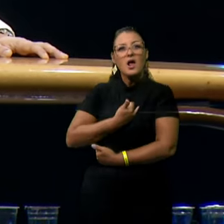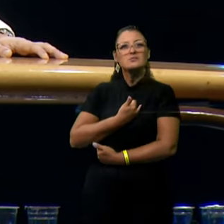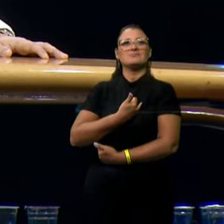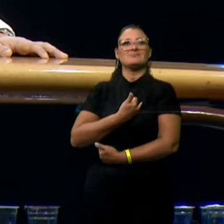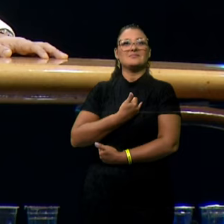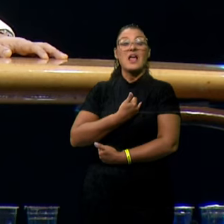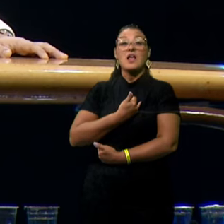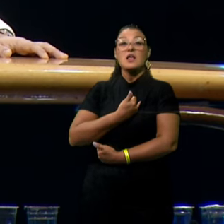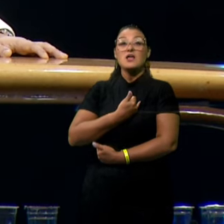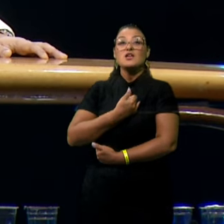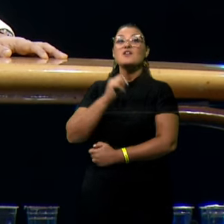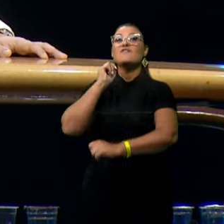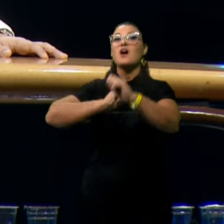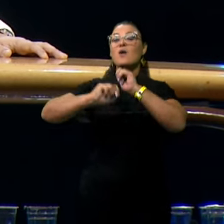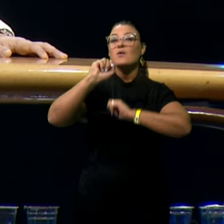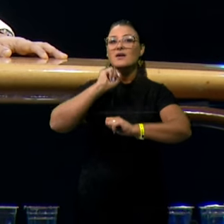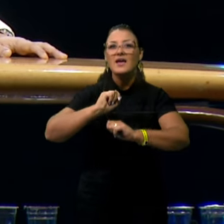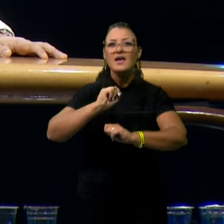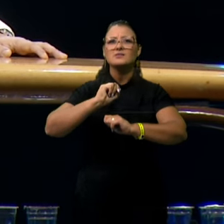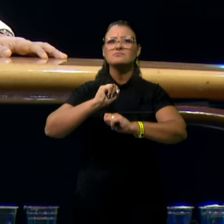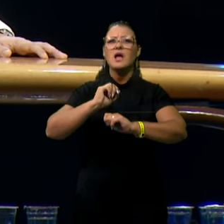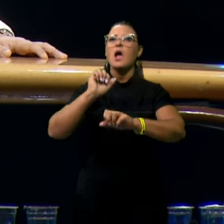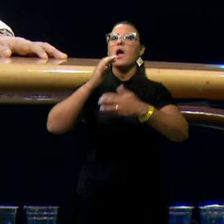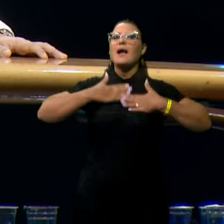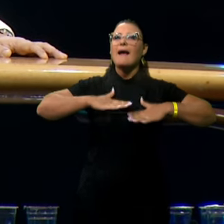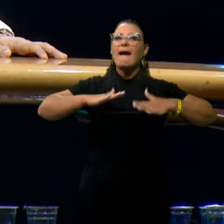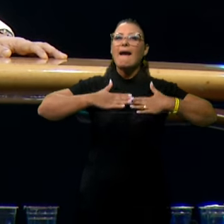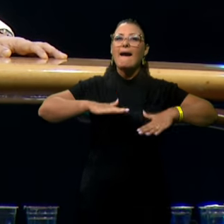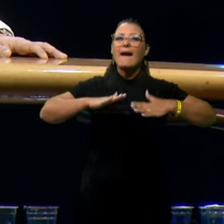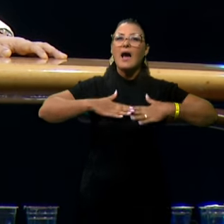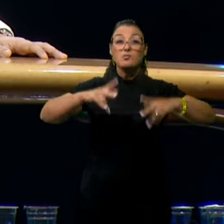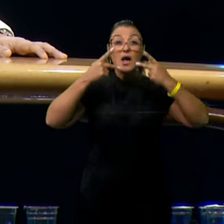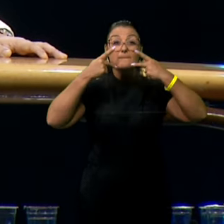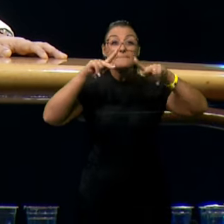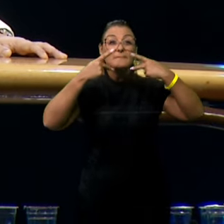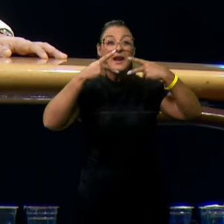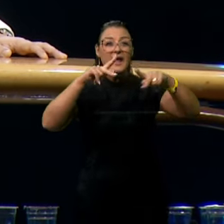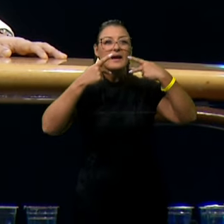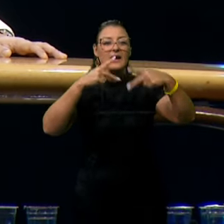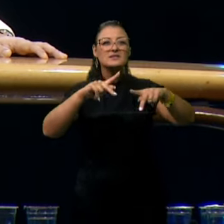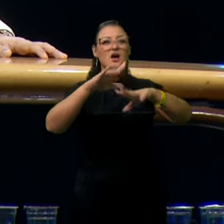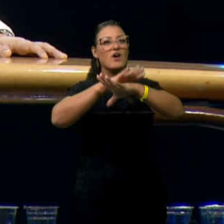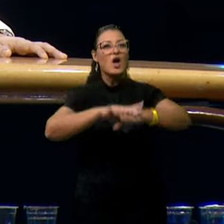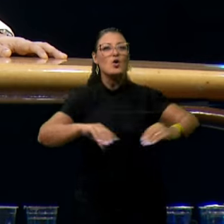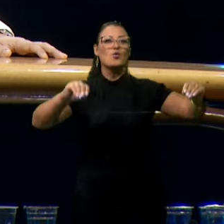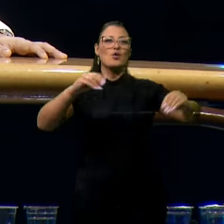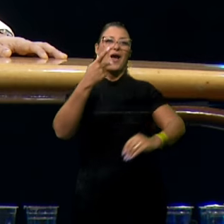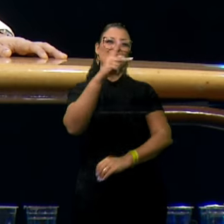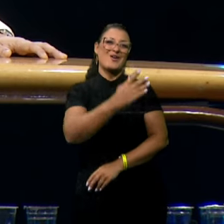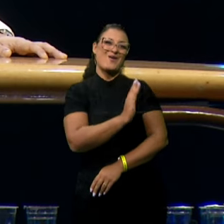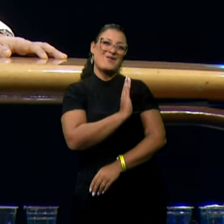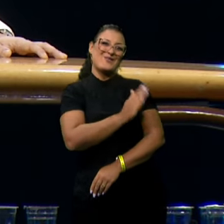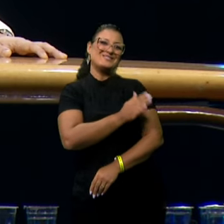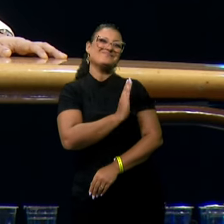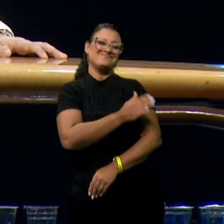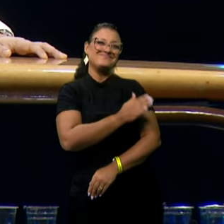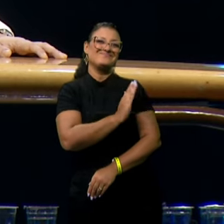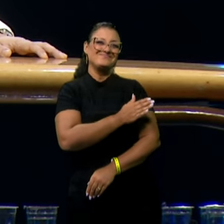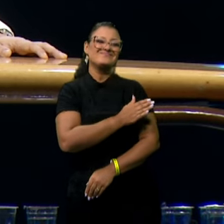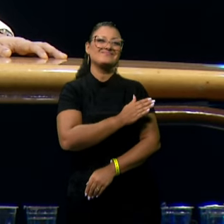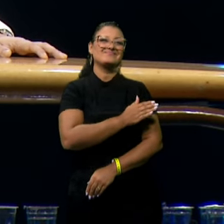pare e assim conseguir um ano mais pregar ministrar de cenas de Escolas no Brasil